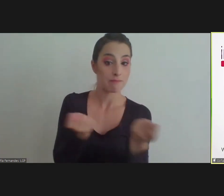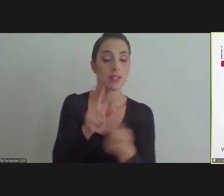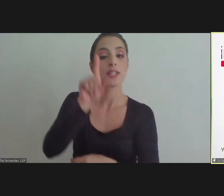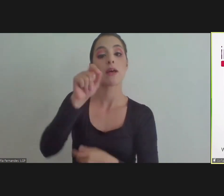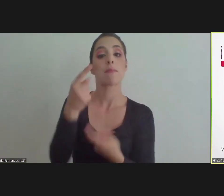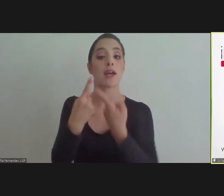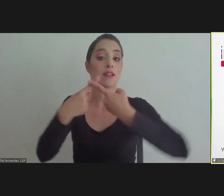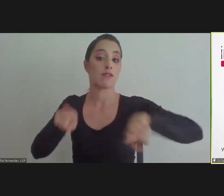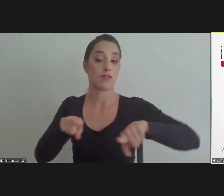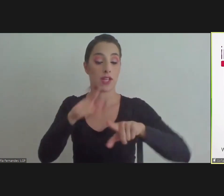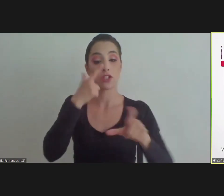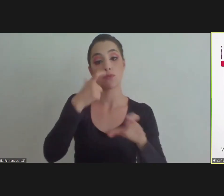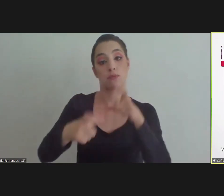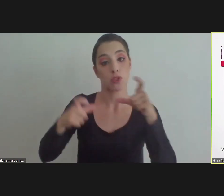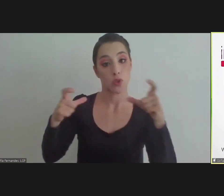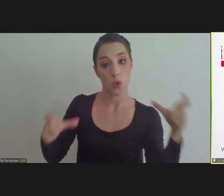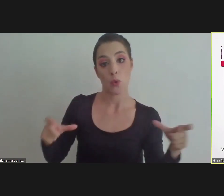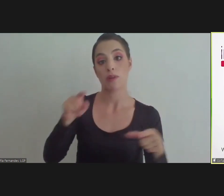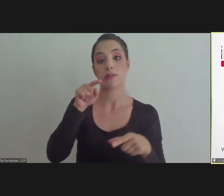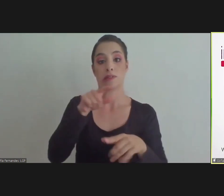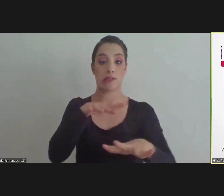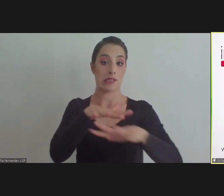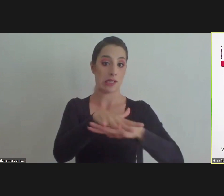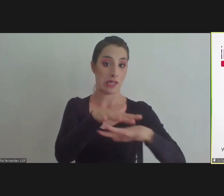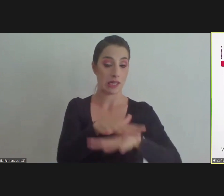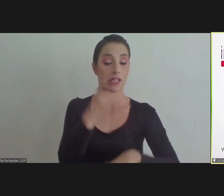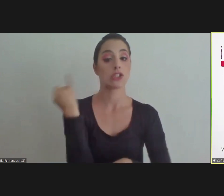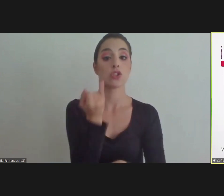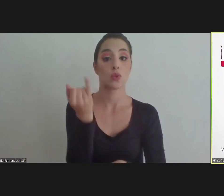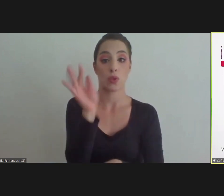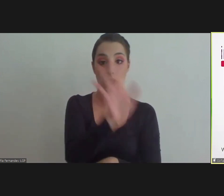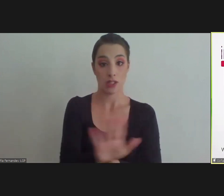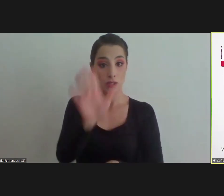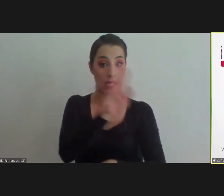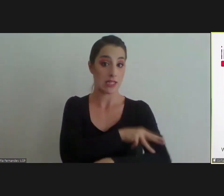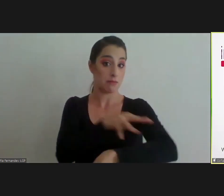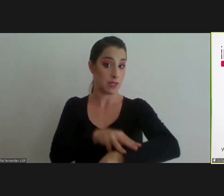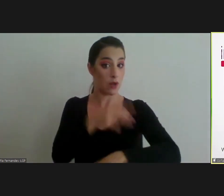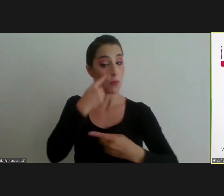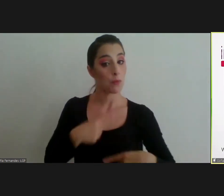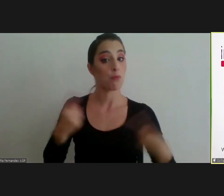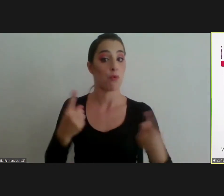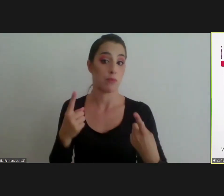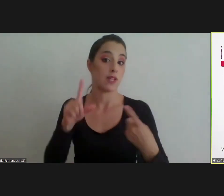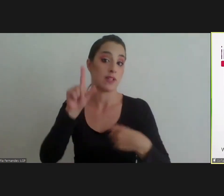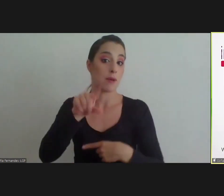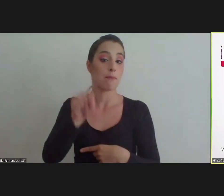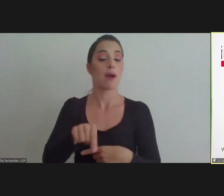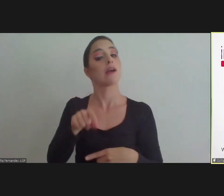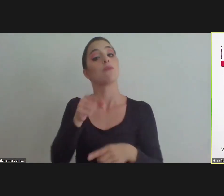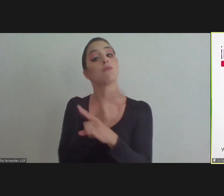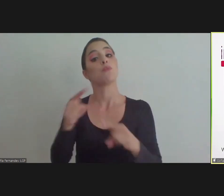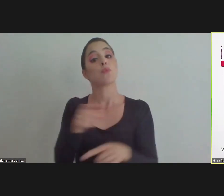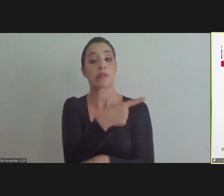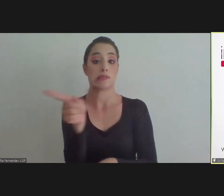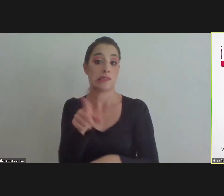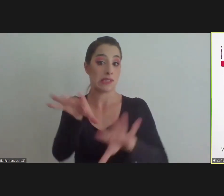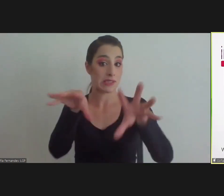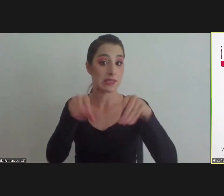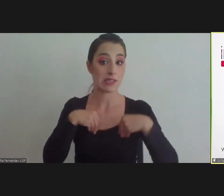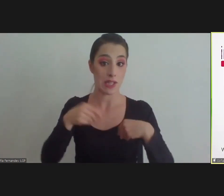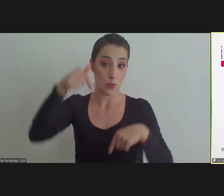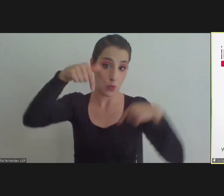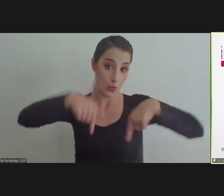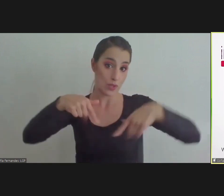diferentes membros da rede de Institutos Nacionais de Administração Pública Equivalentes que aceitaram aqui estar hoje